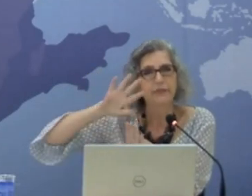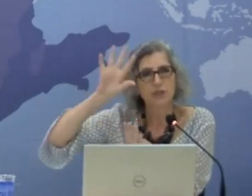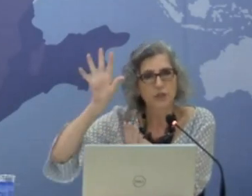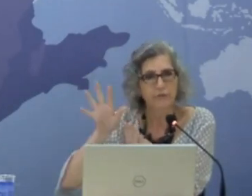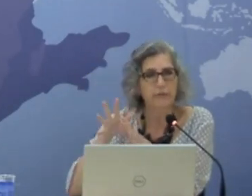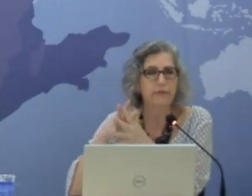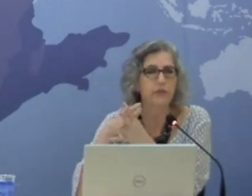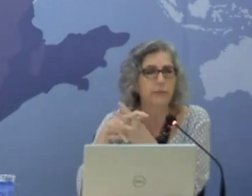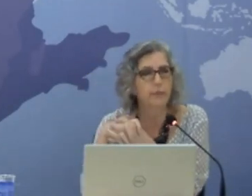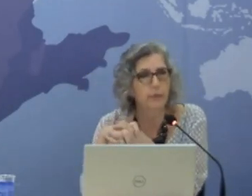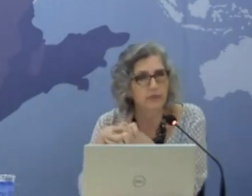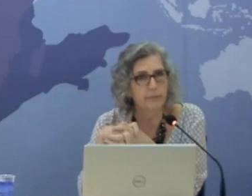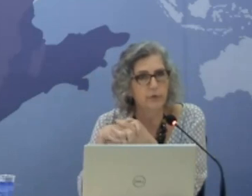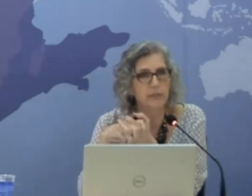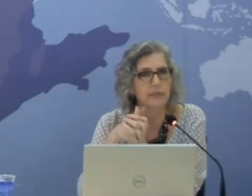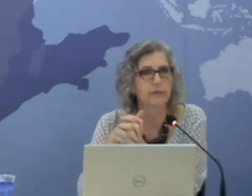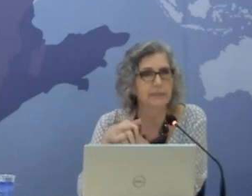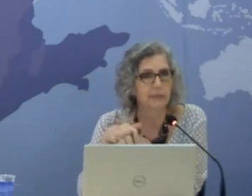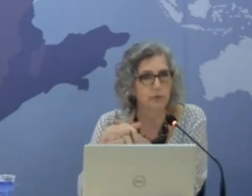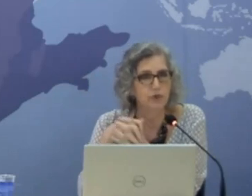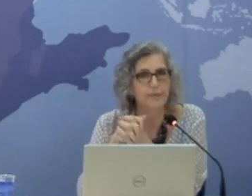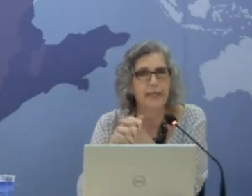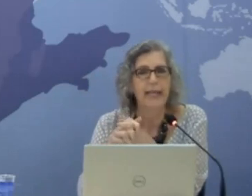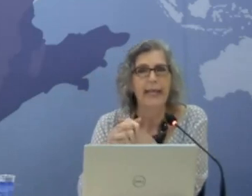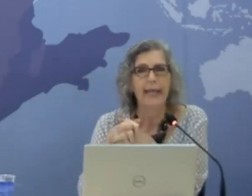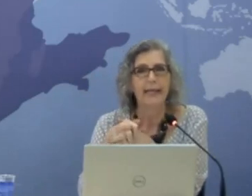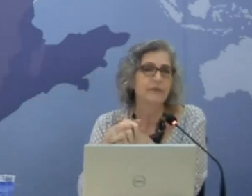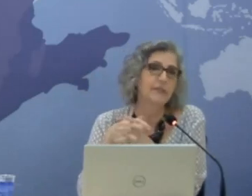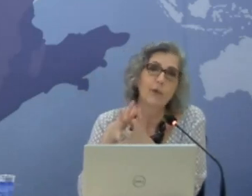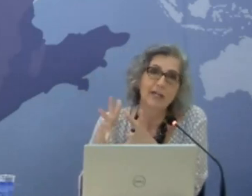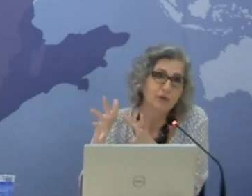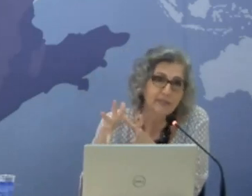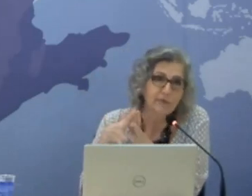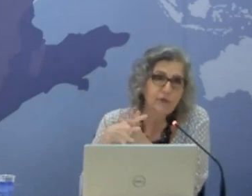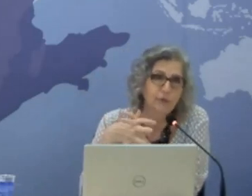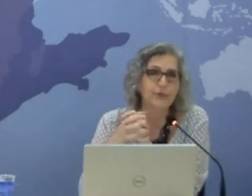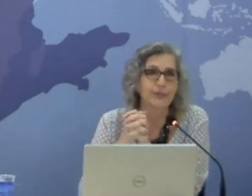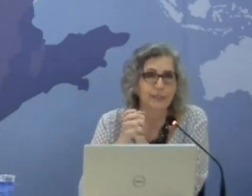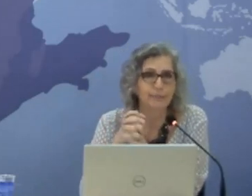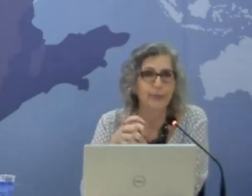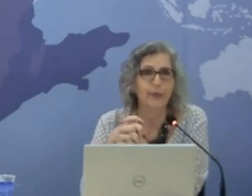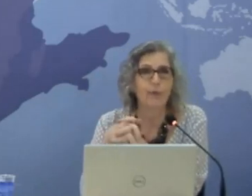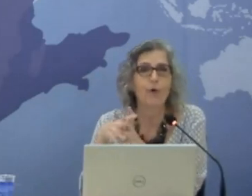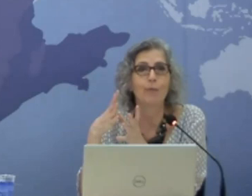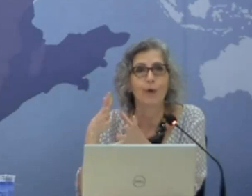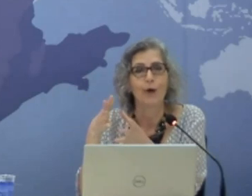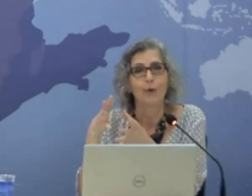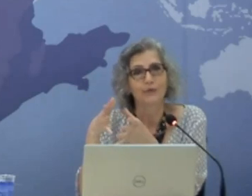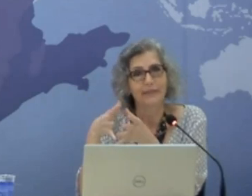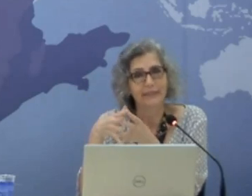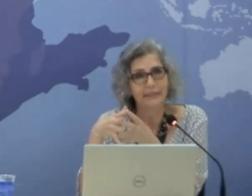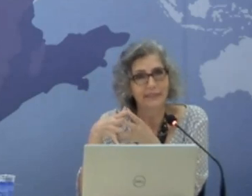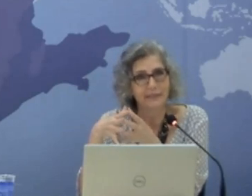mas a ficha foi uma ficha proposta pelo Ministério da Saúde ela vocês não acham essa ficha no sinan Porque